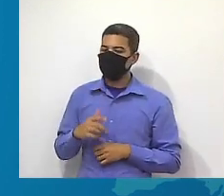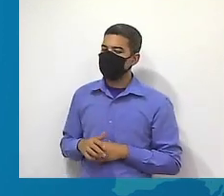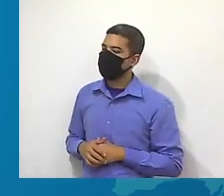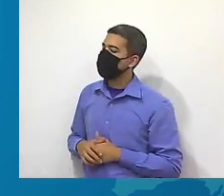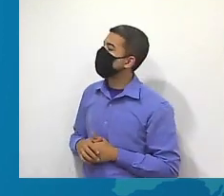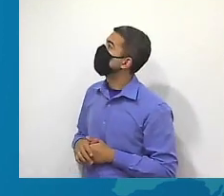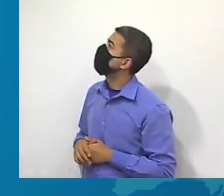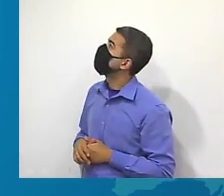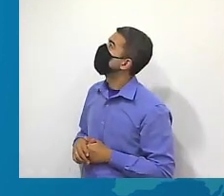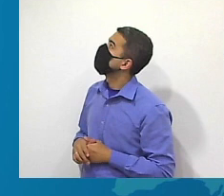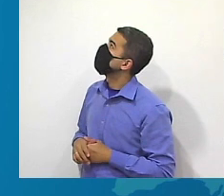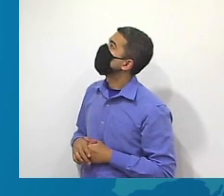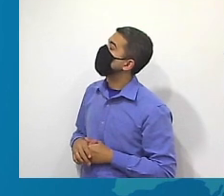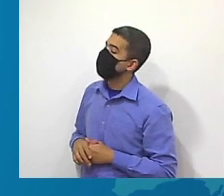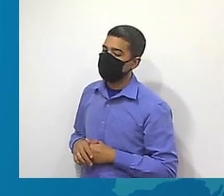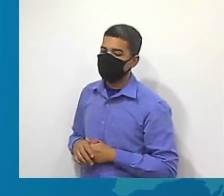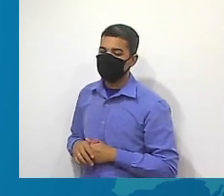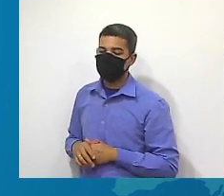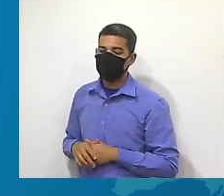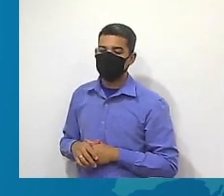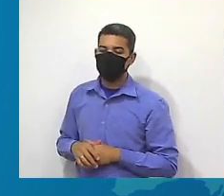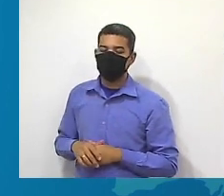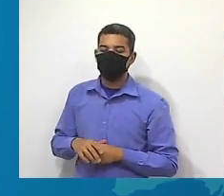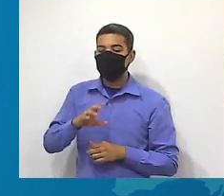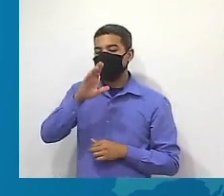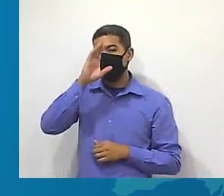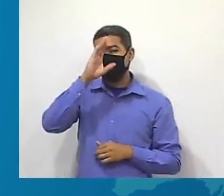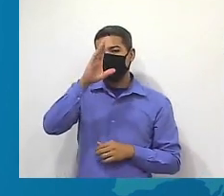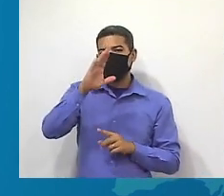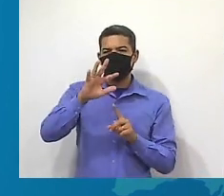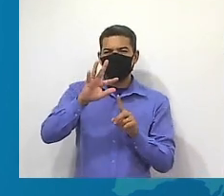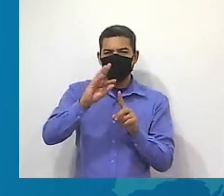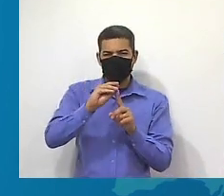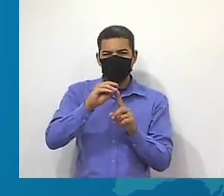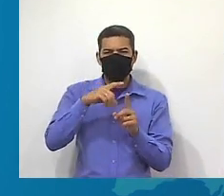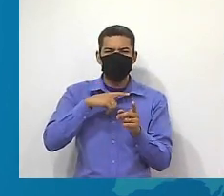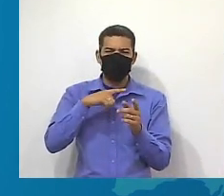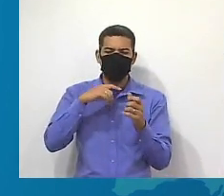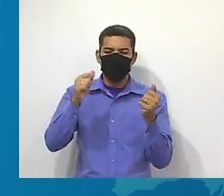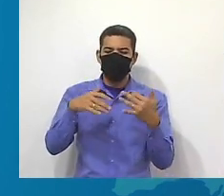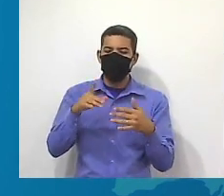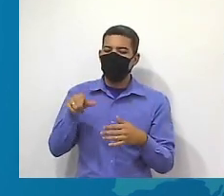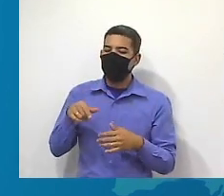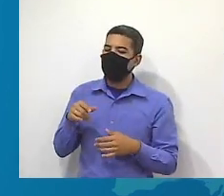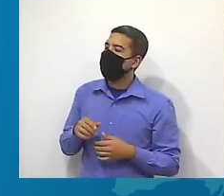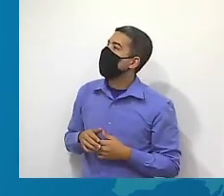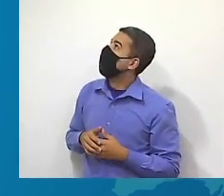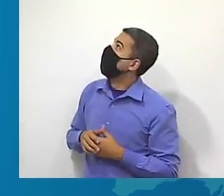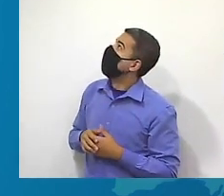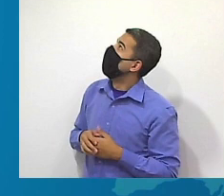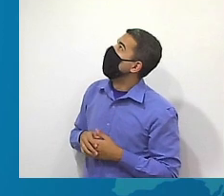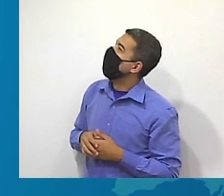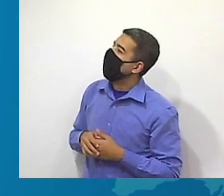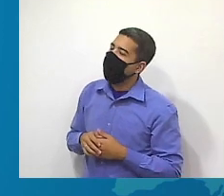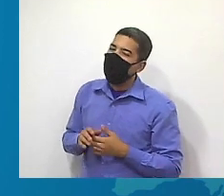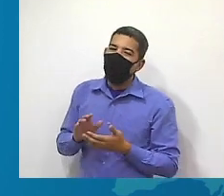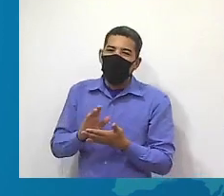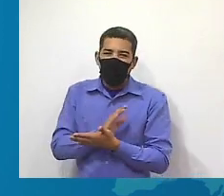alguns livros, principalmente livros de física, essa equação vai ser apresentada como Q menos